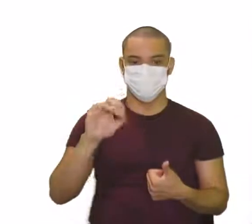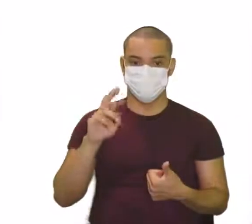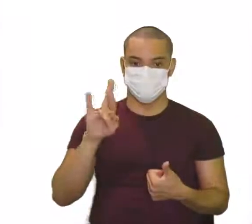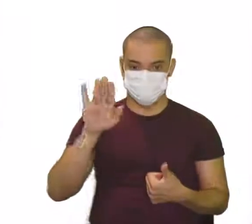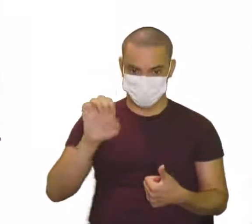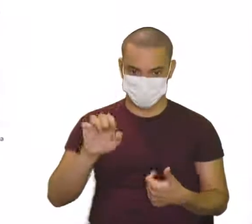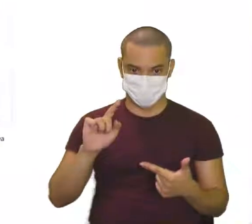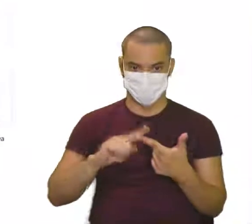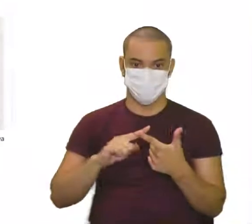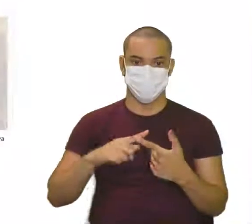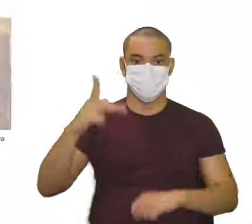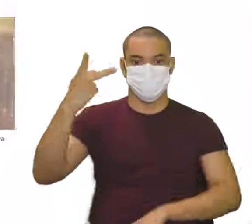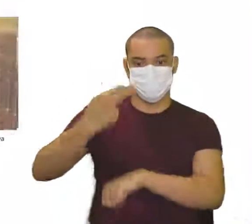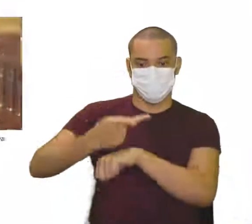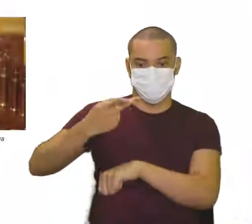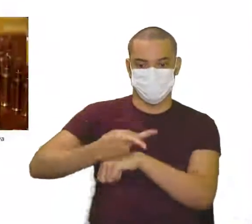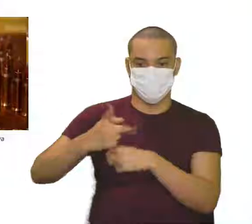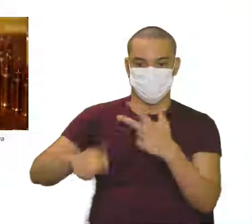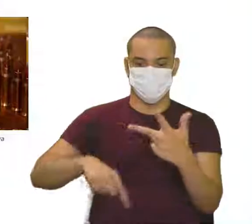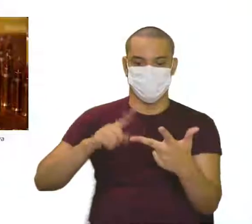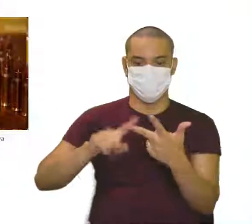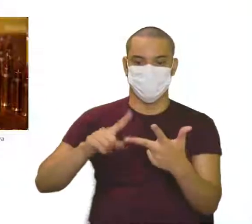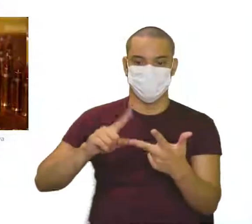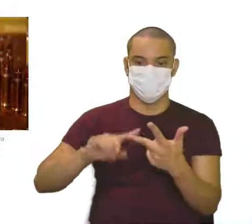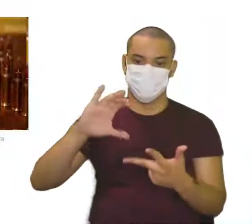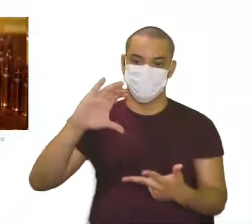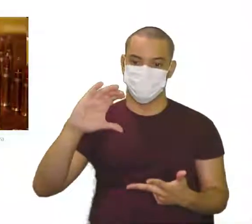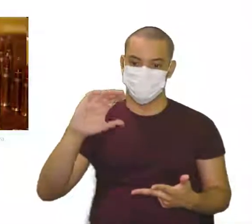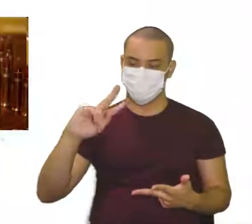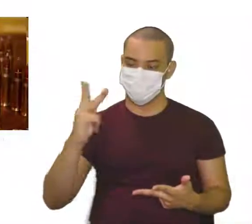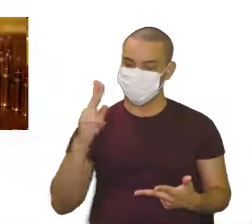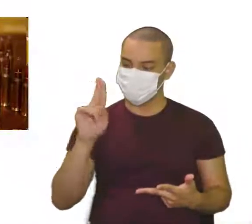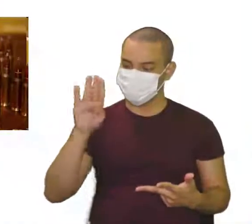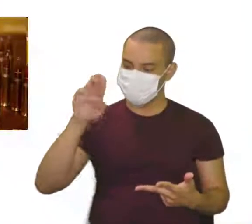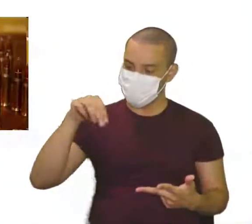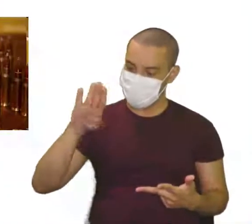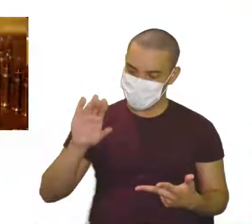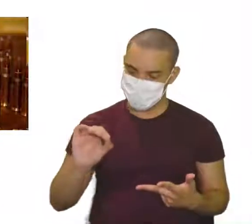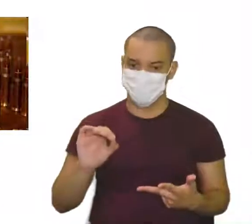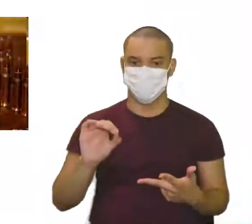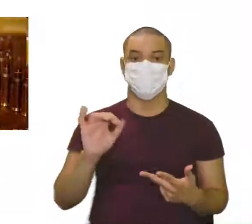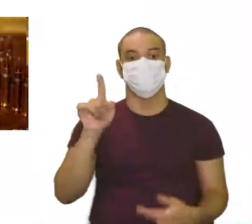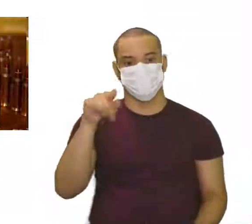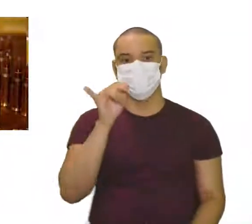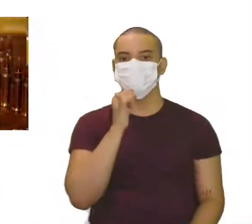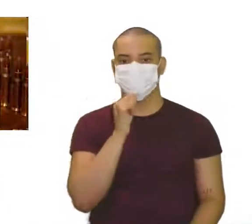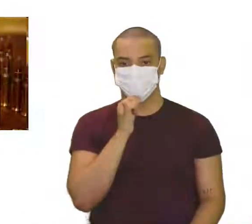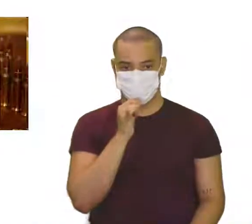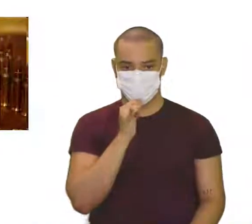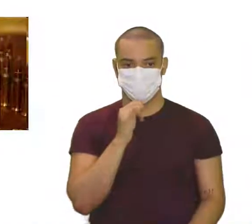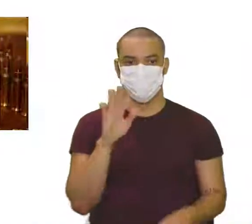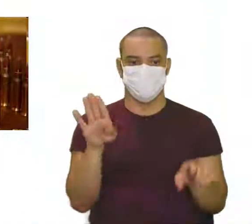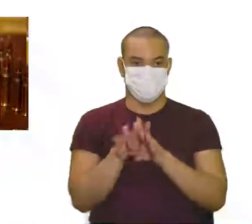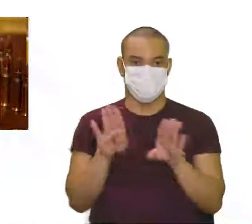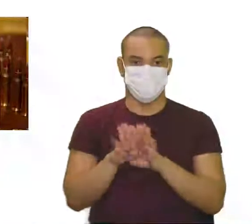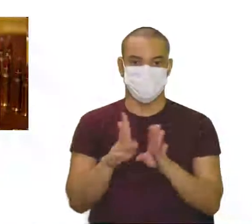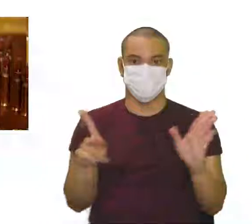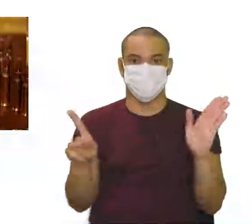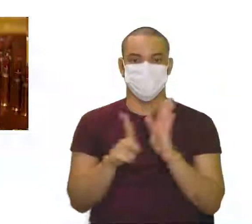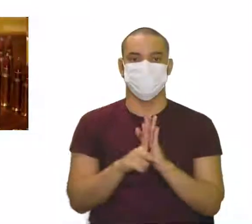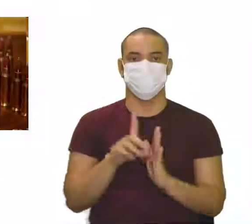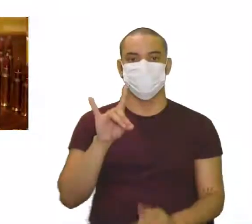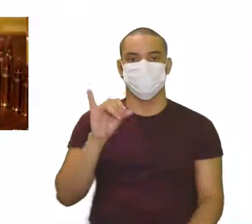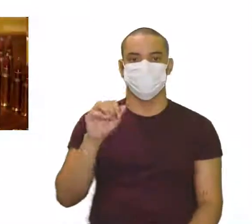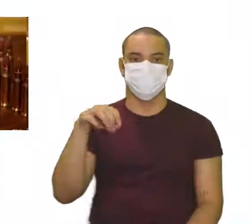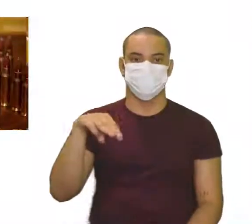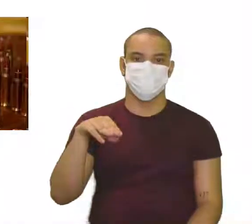cobre, prata, chumbo, ok? Então, são exemplos aí de substâncias diamagnéticas.